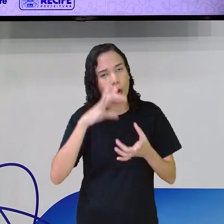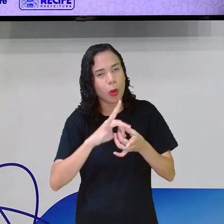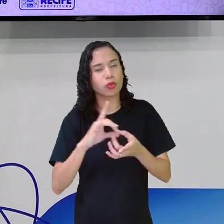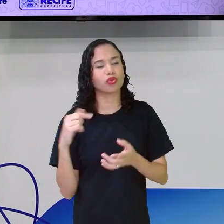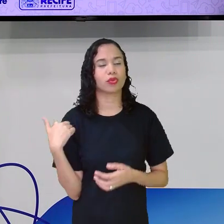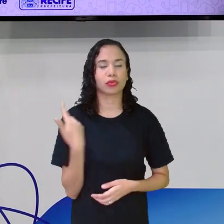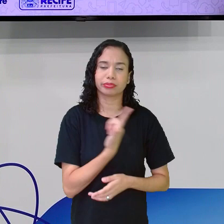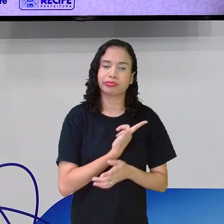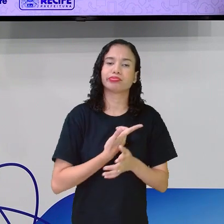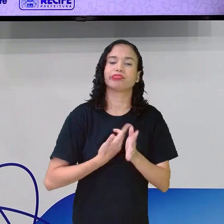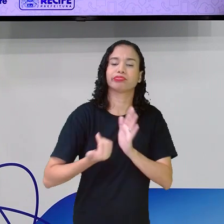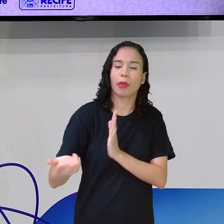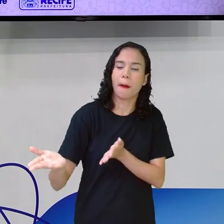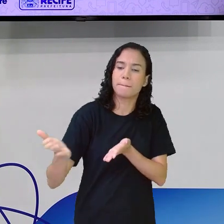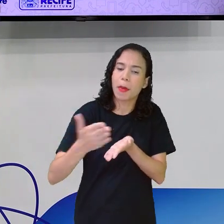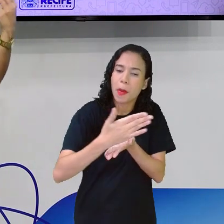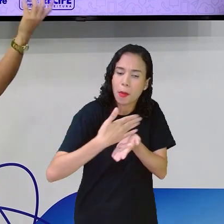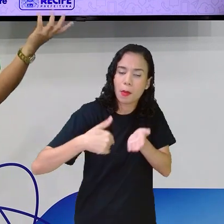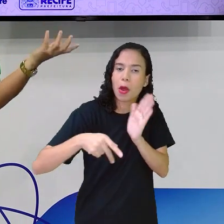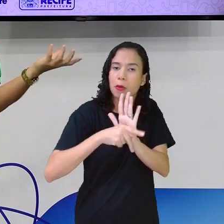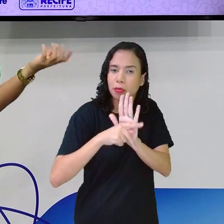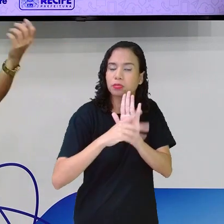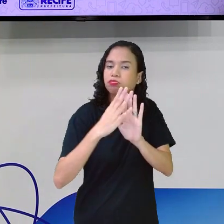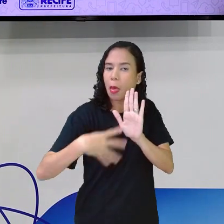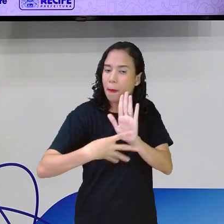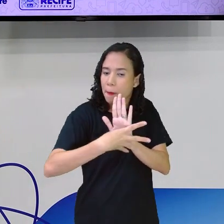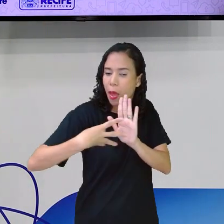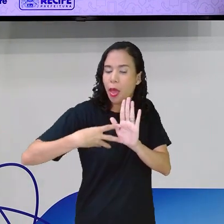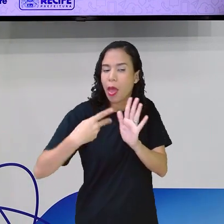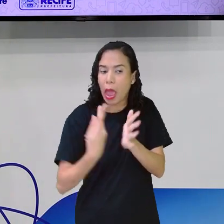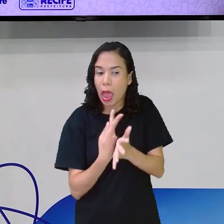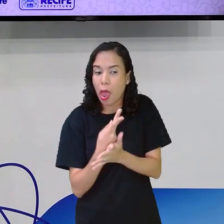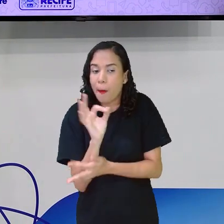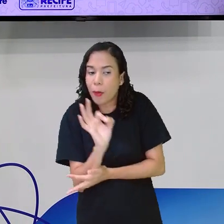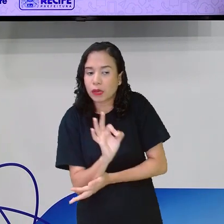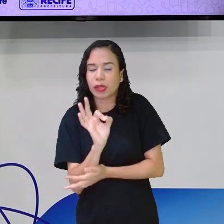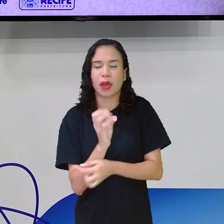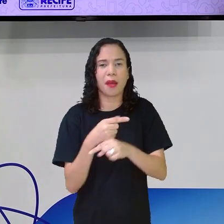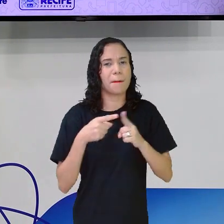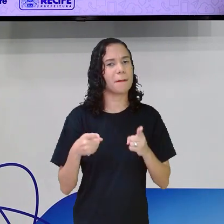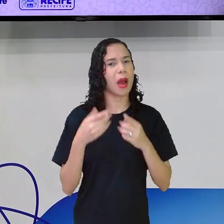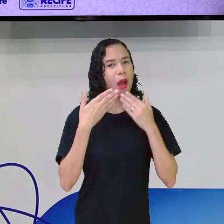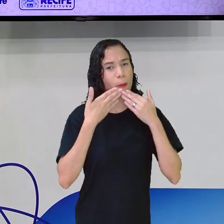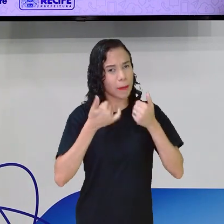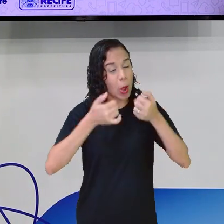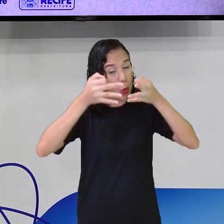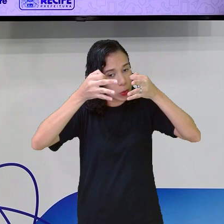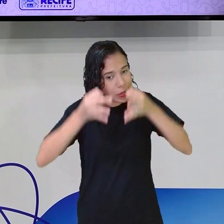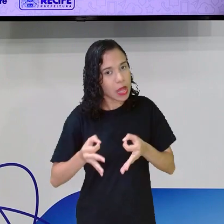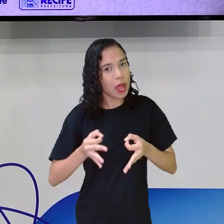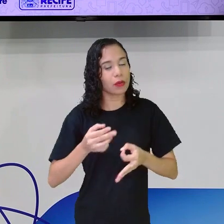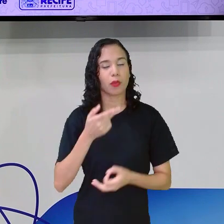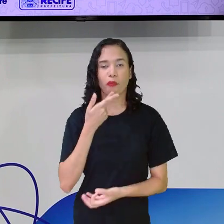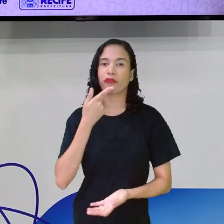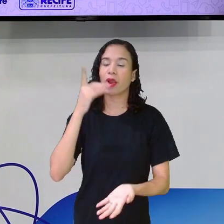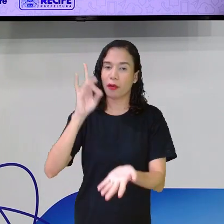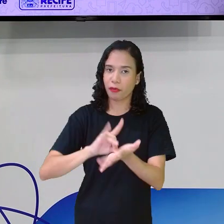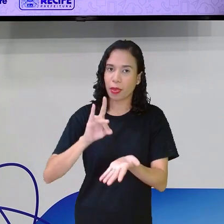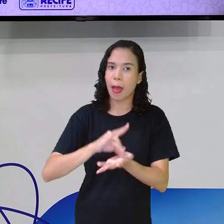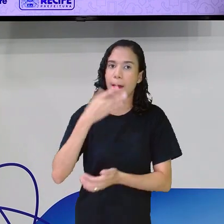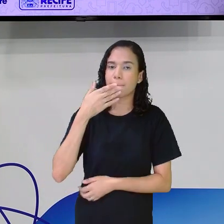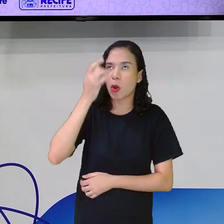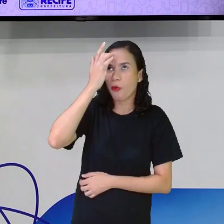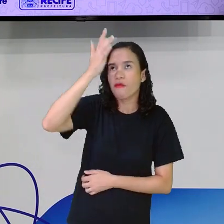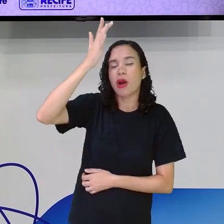esses levantamentos, eles têm margens de erro. Mas o ideal é que a gente fale a verdade mesmo, para facilitar